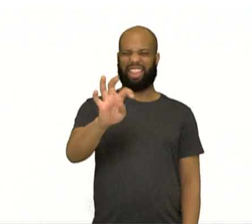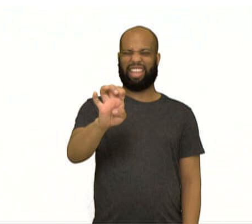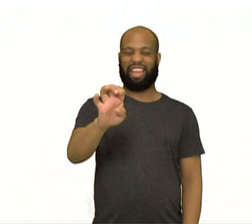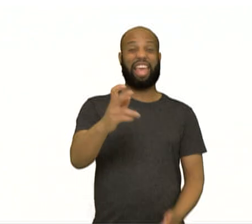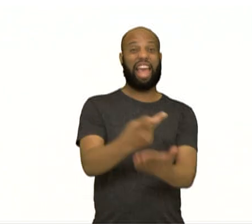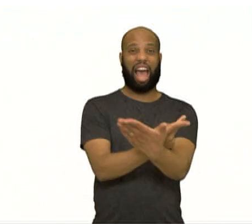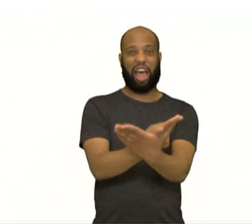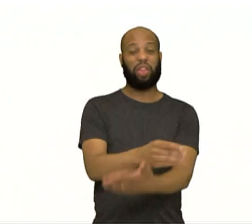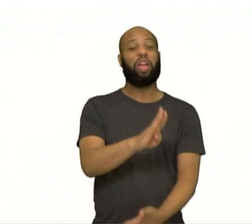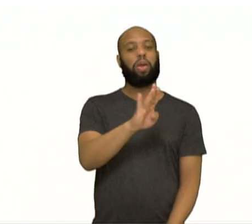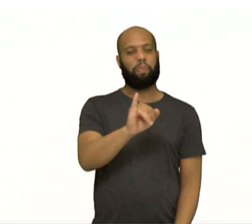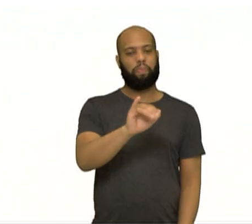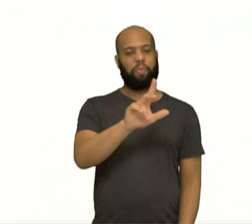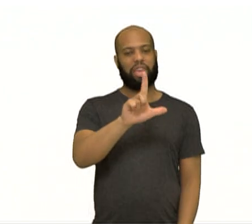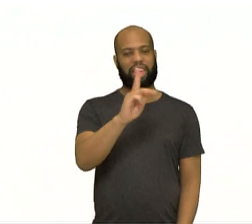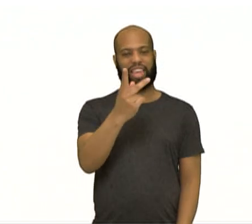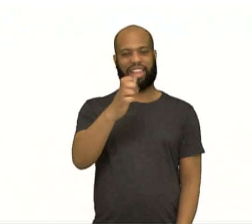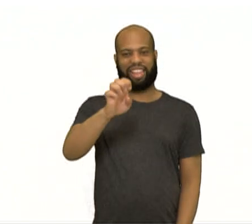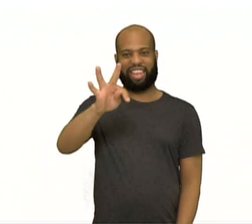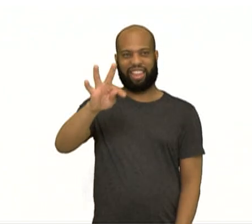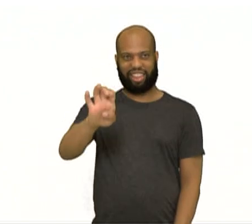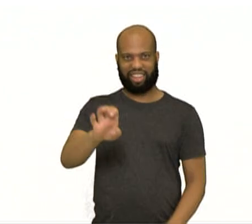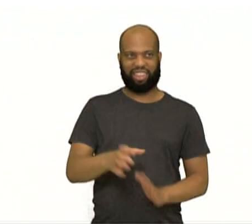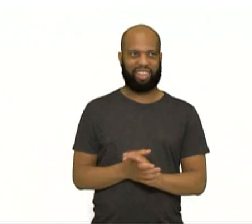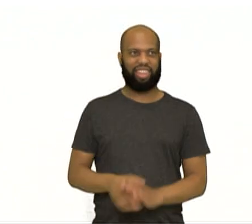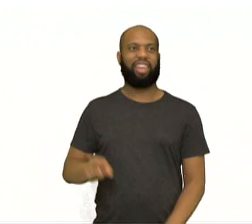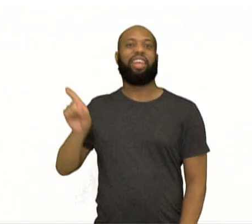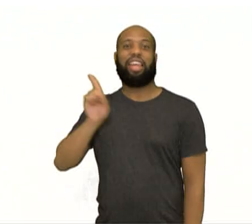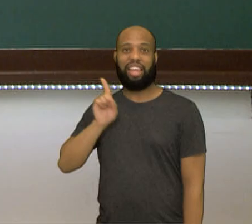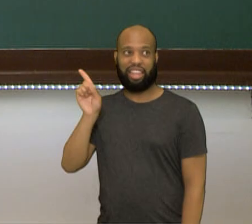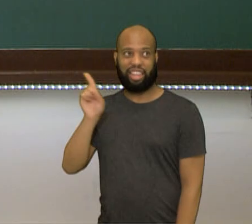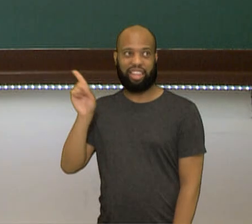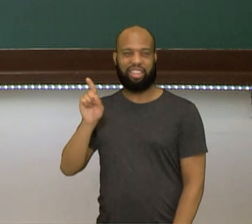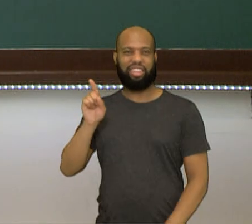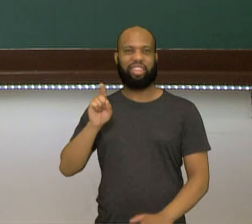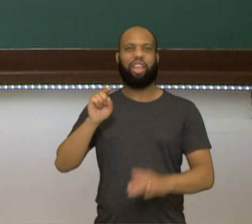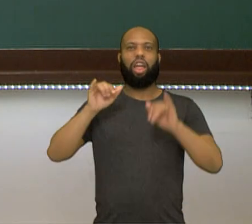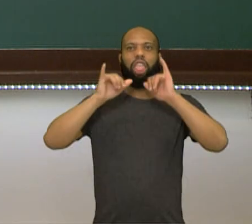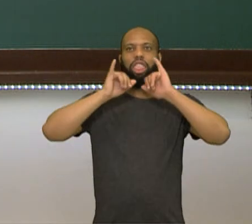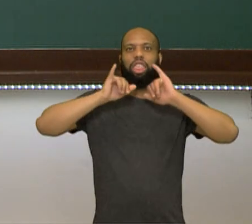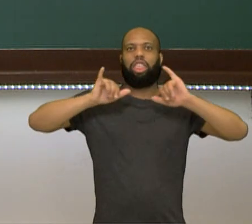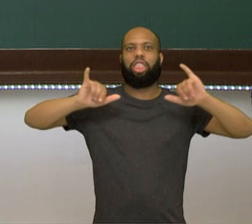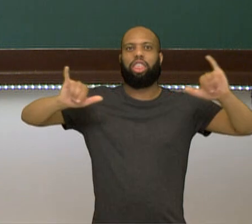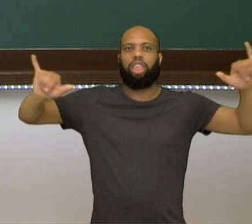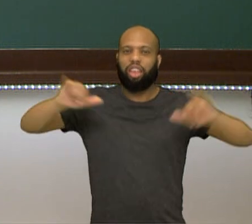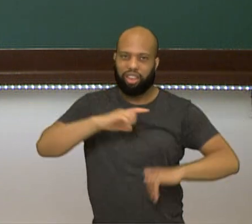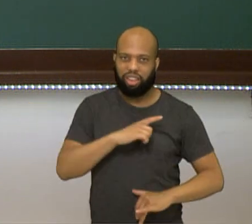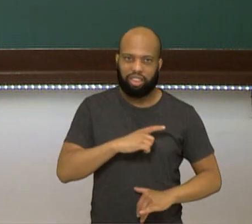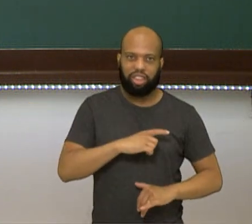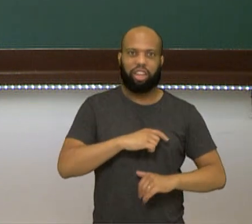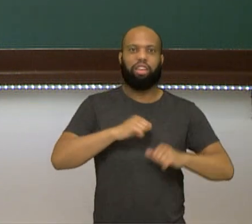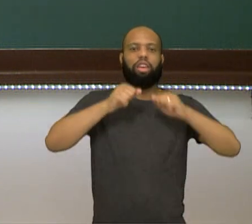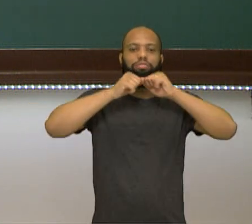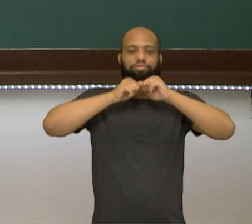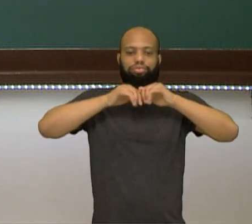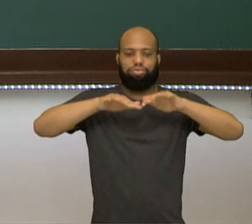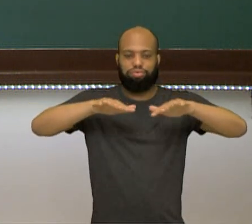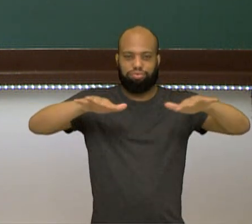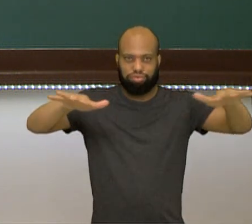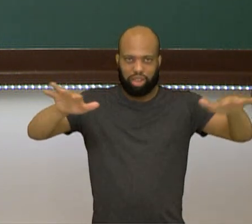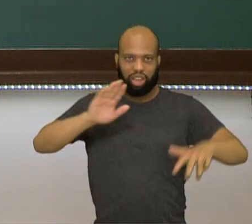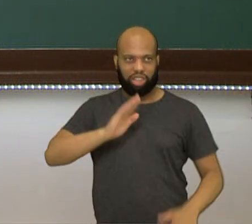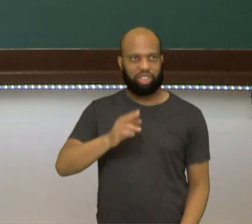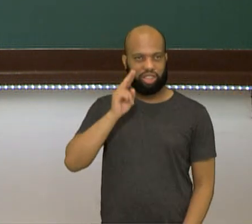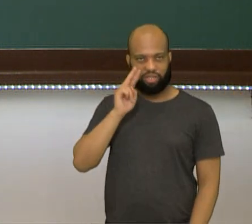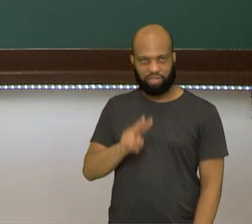Então esse texto que está aqui foi o viral, não foi? Você está lembrado disso? Está lembrada? Hein? Ah,